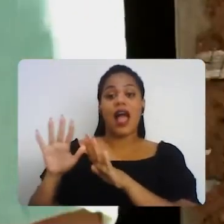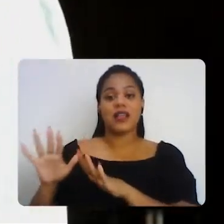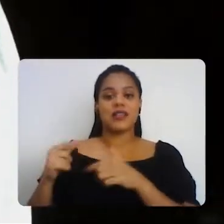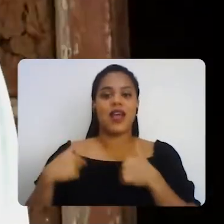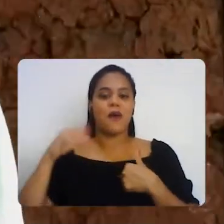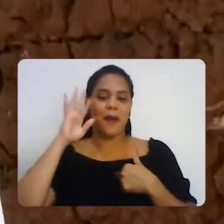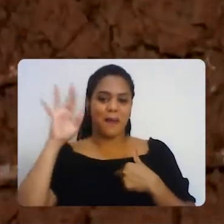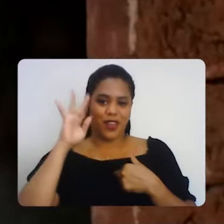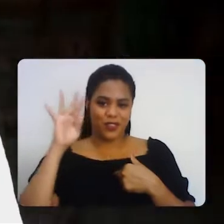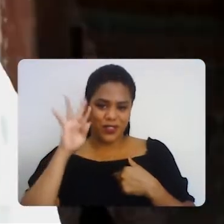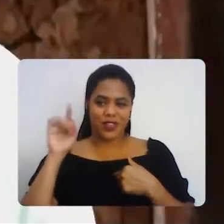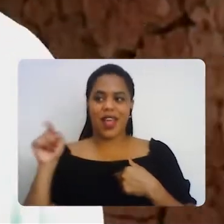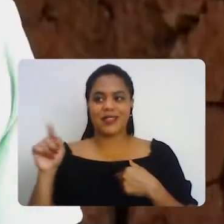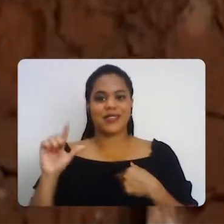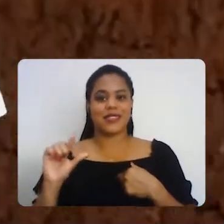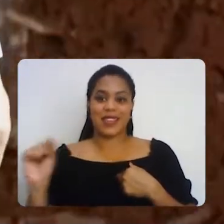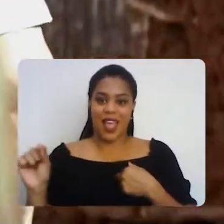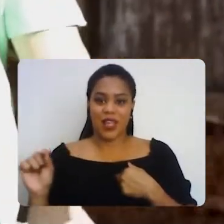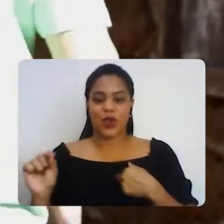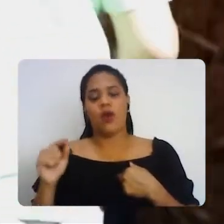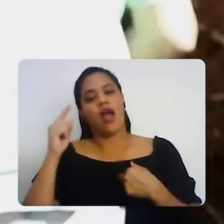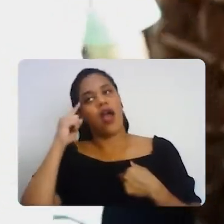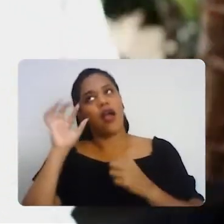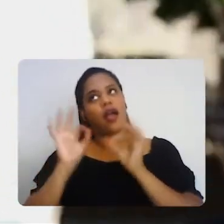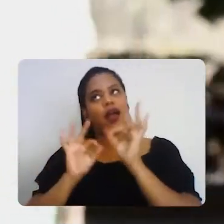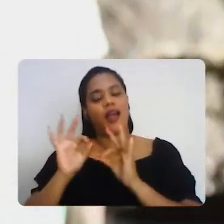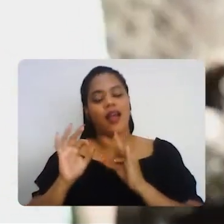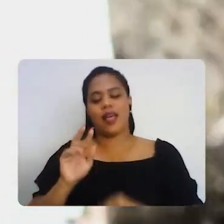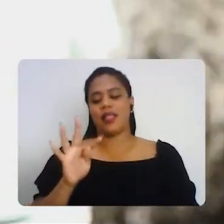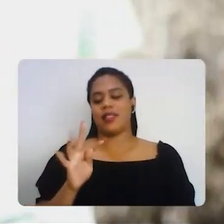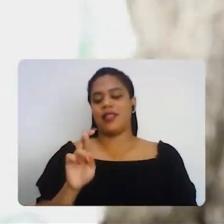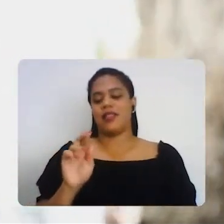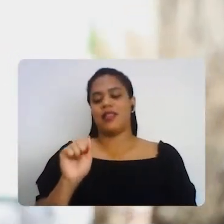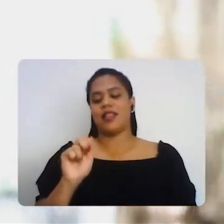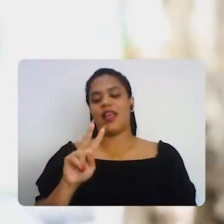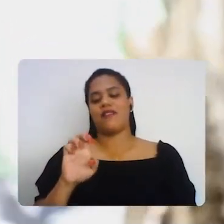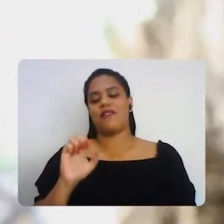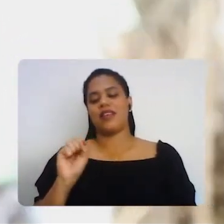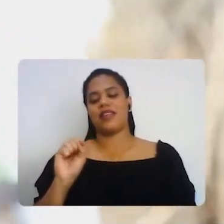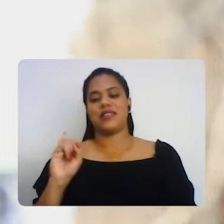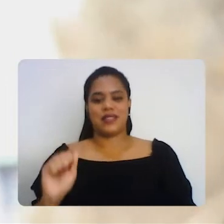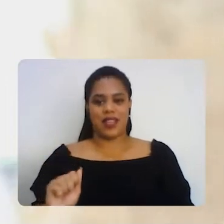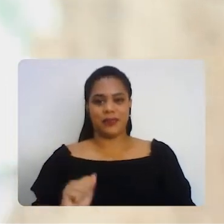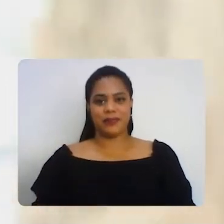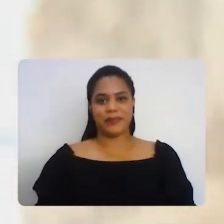assim que eu imagino que ele saiu para empreender a sua travessia.